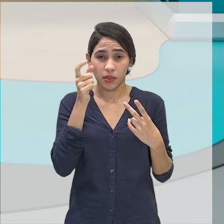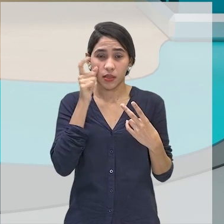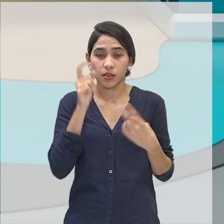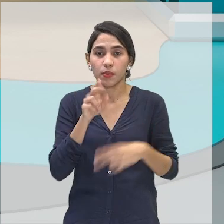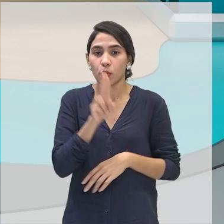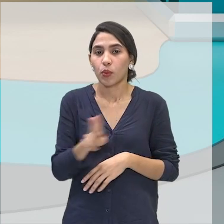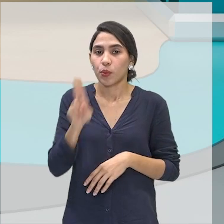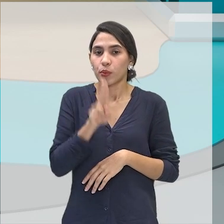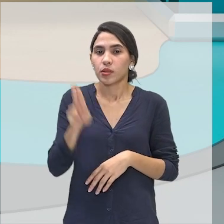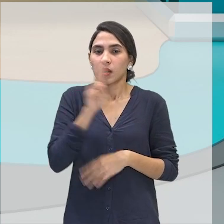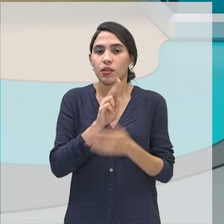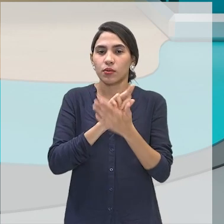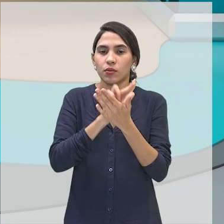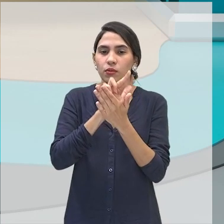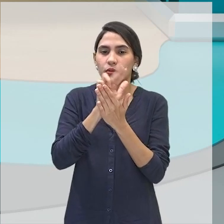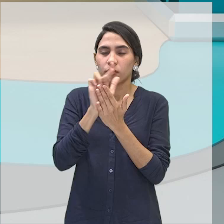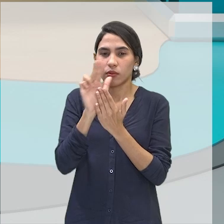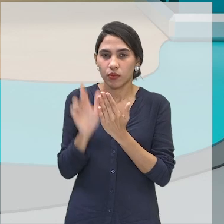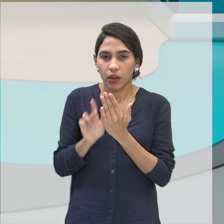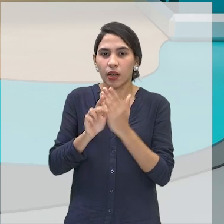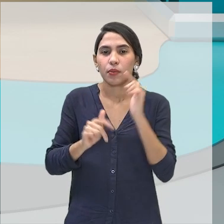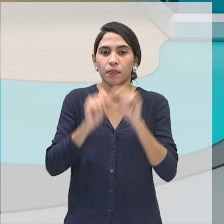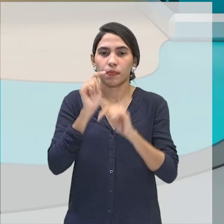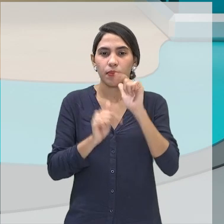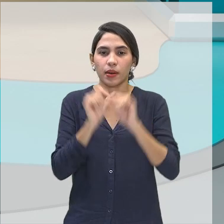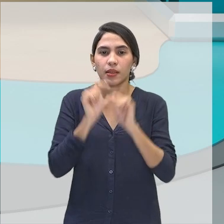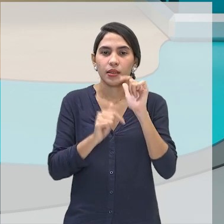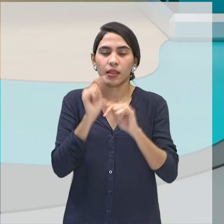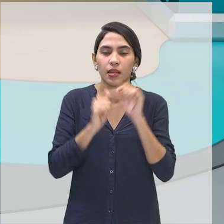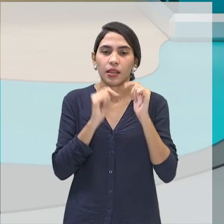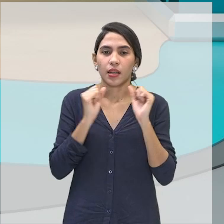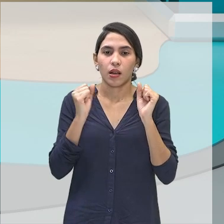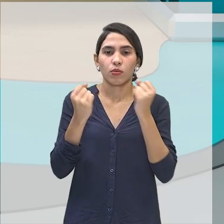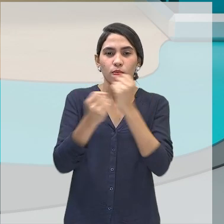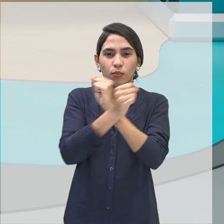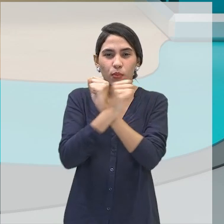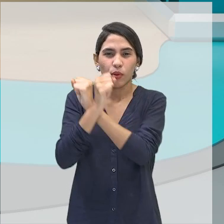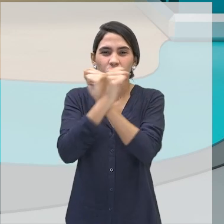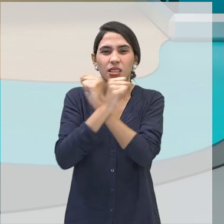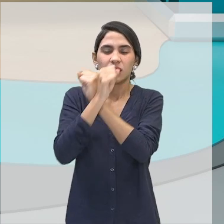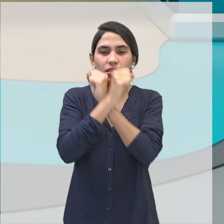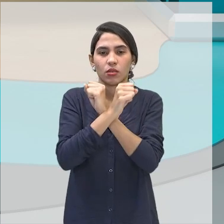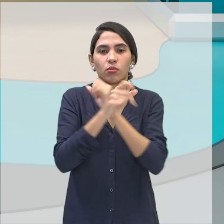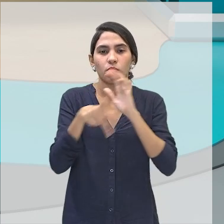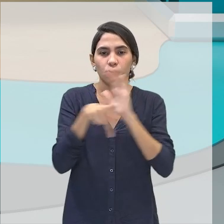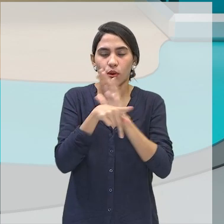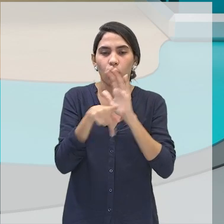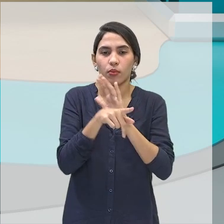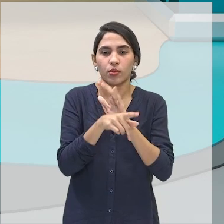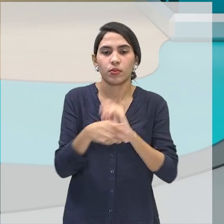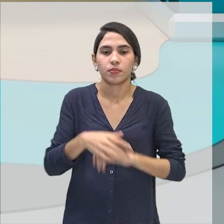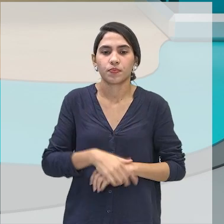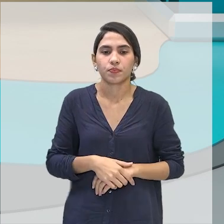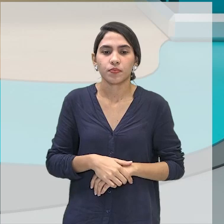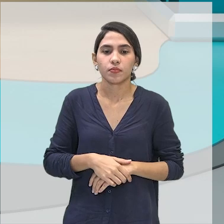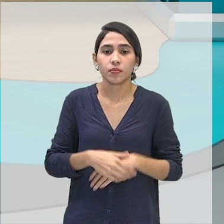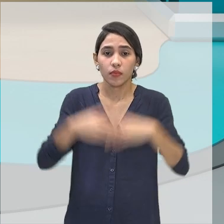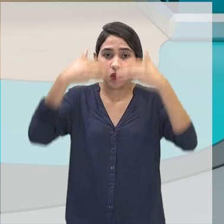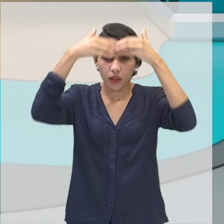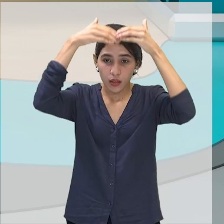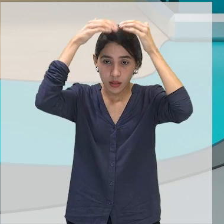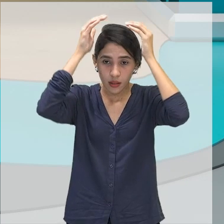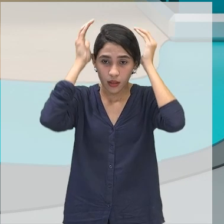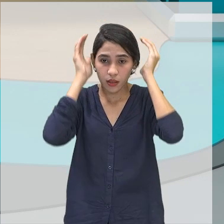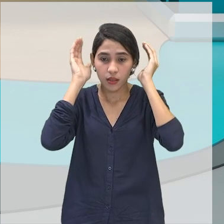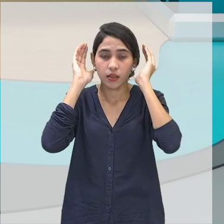utilizados vários materiais, né, para a produção desta roupa, desta armadura. Na cabeça a gente tem